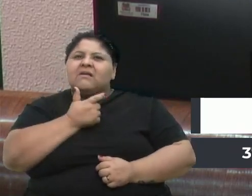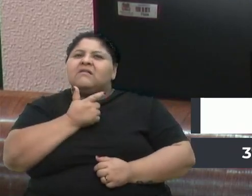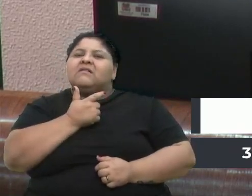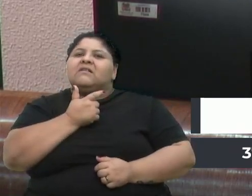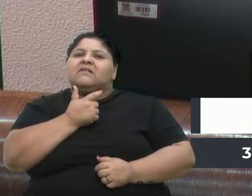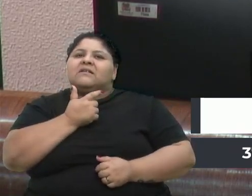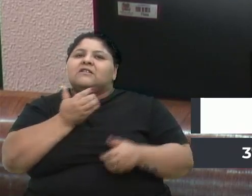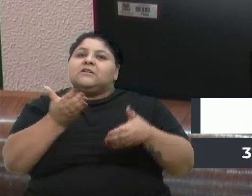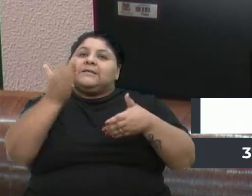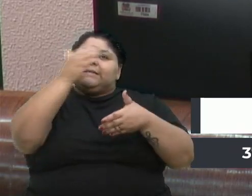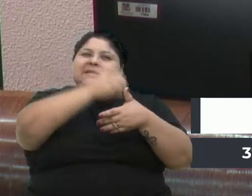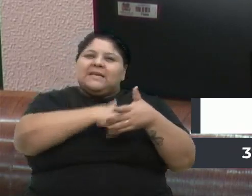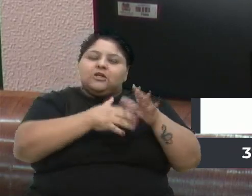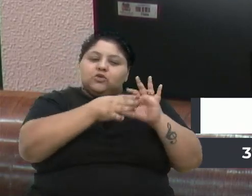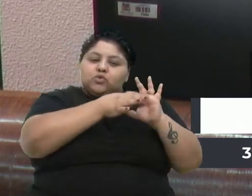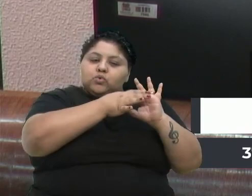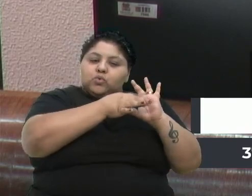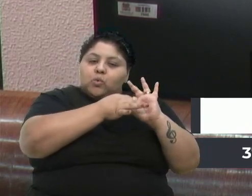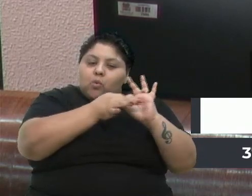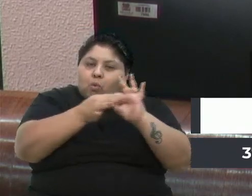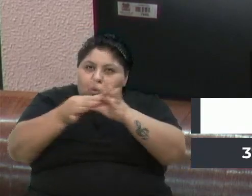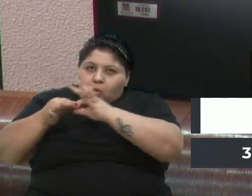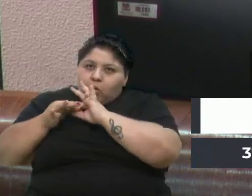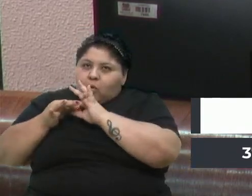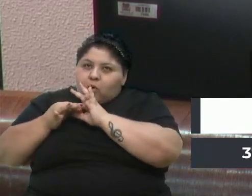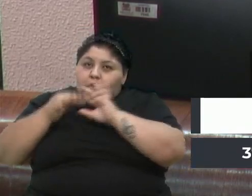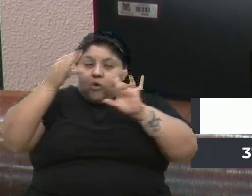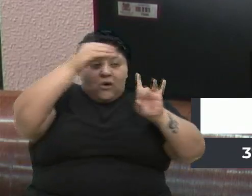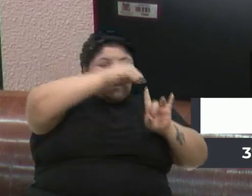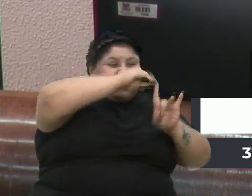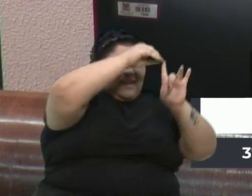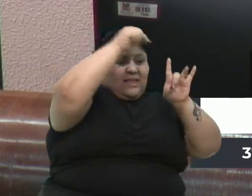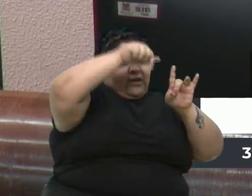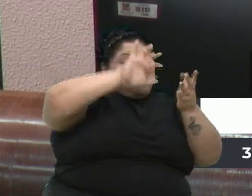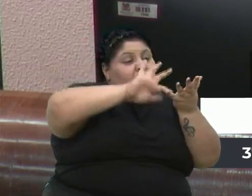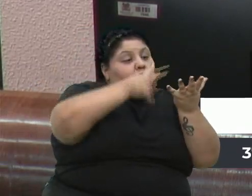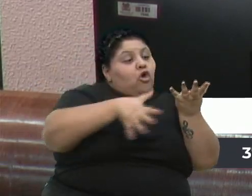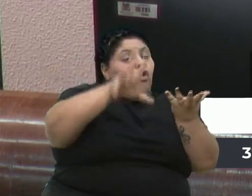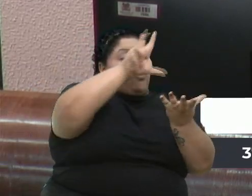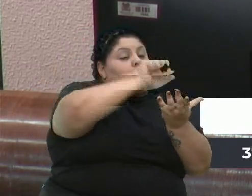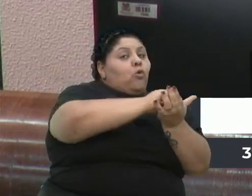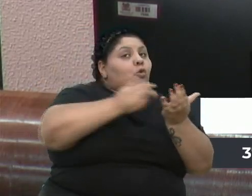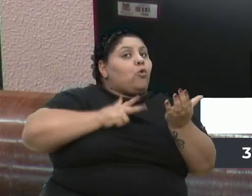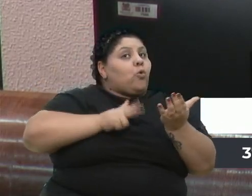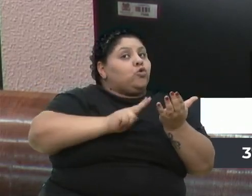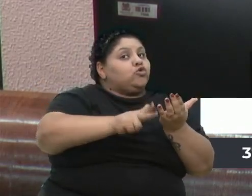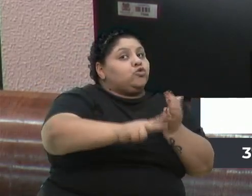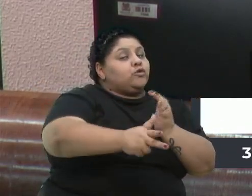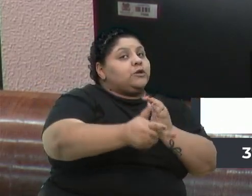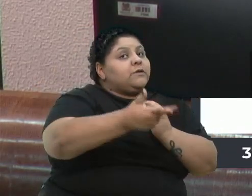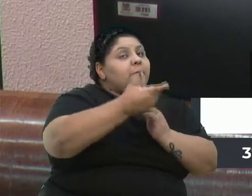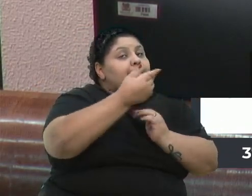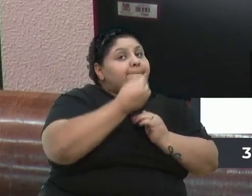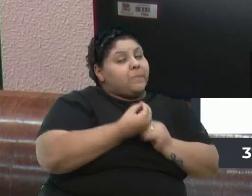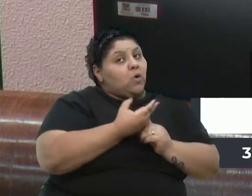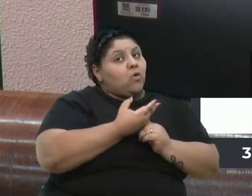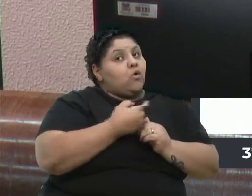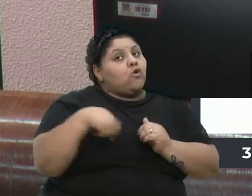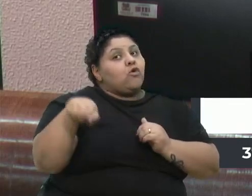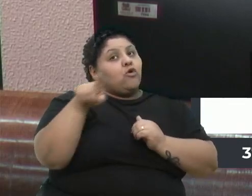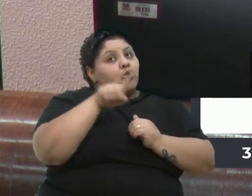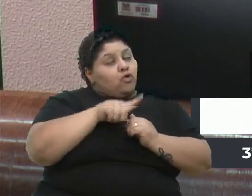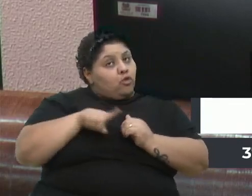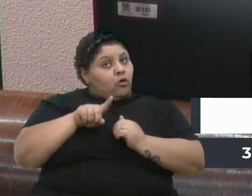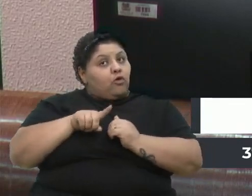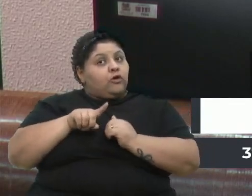um contexto que se prioriza que a Codeca continue saudável, e nós vamos